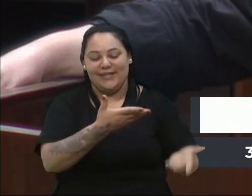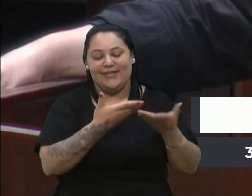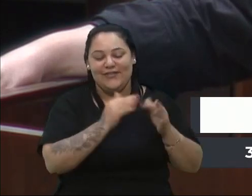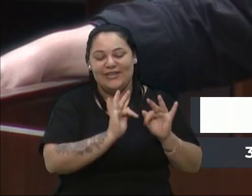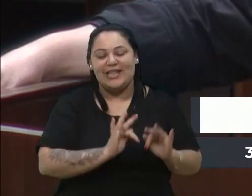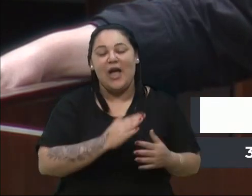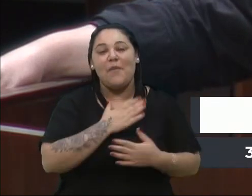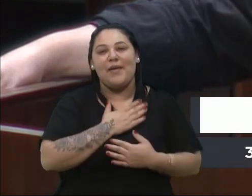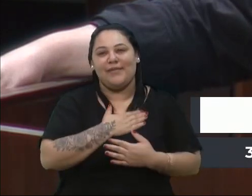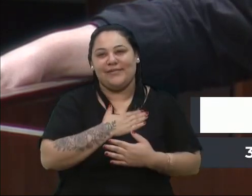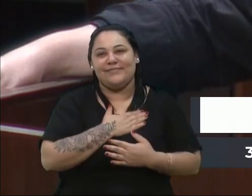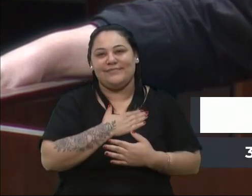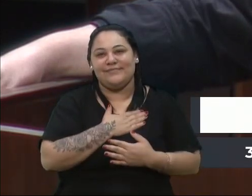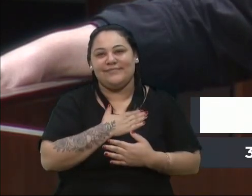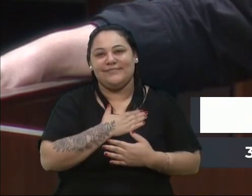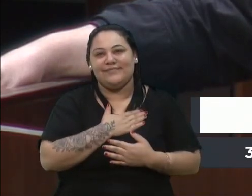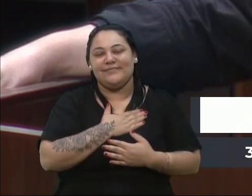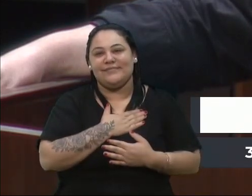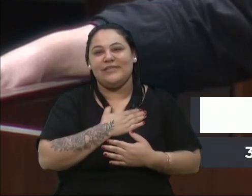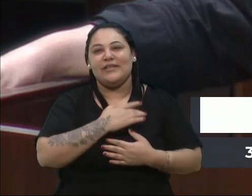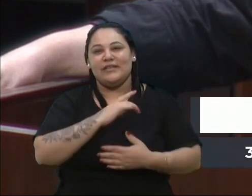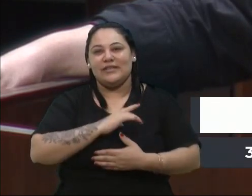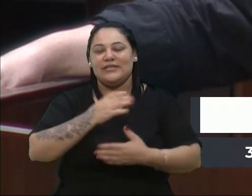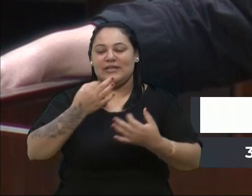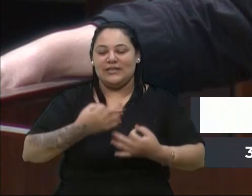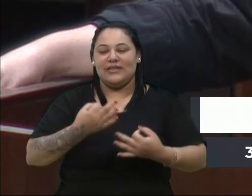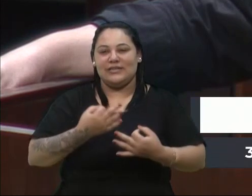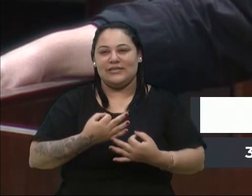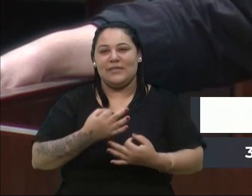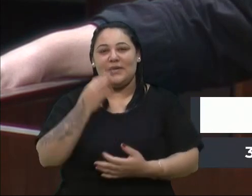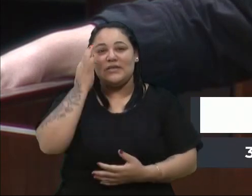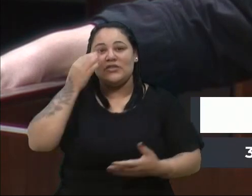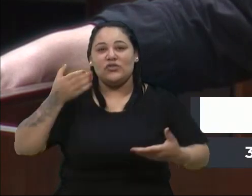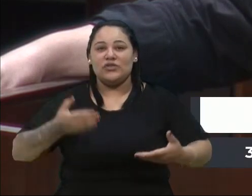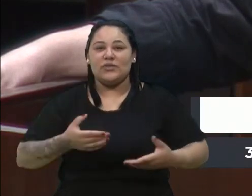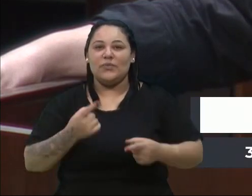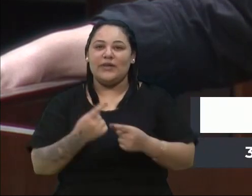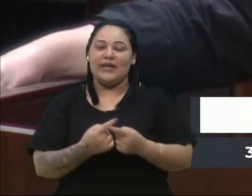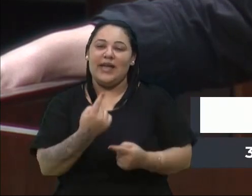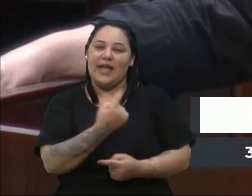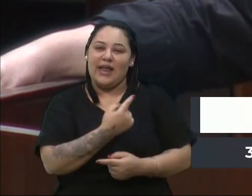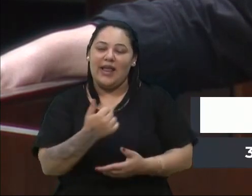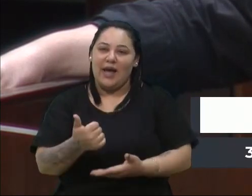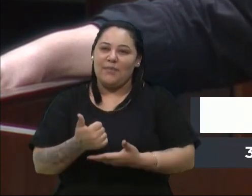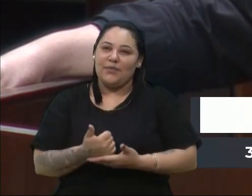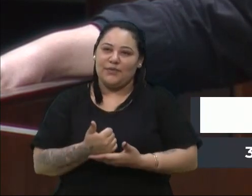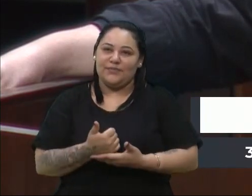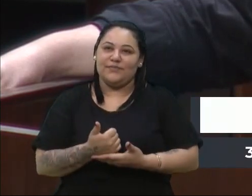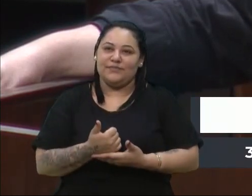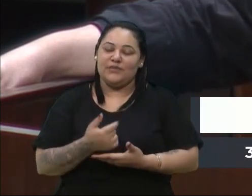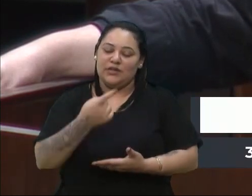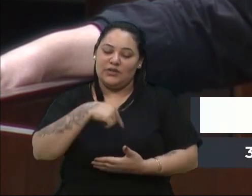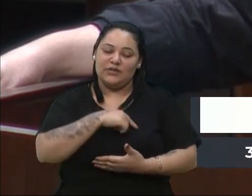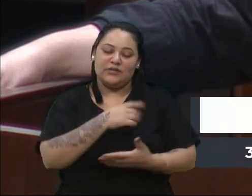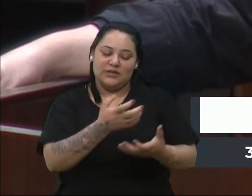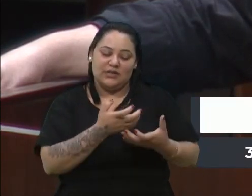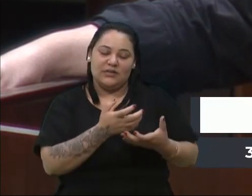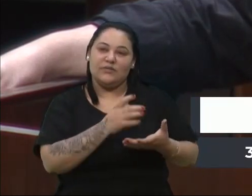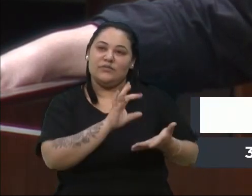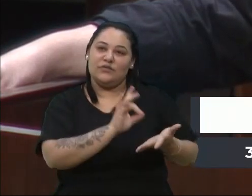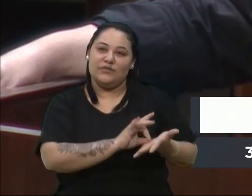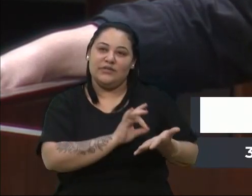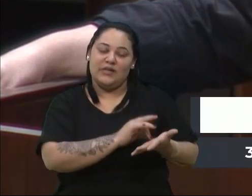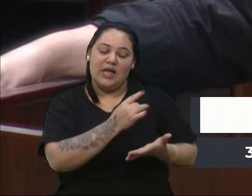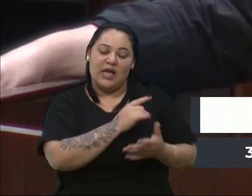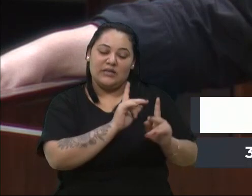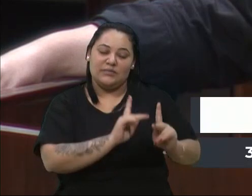Só estamos aqui com certeza porque ele nos apoiou, porque ele nos ajudou. E a gente aqui quer deixar esse registro. Essa